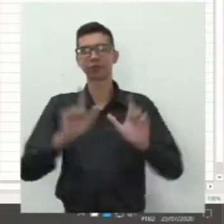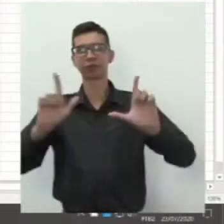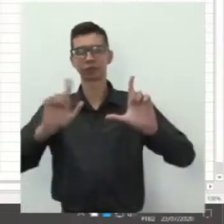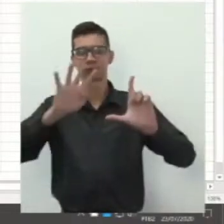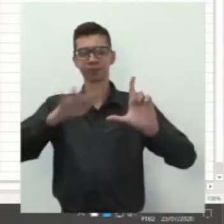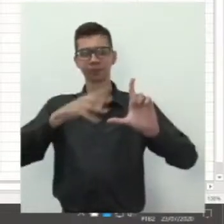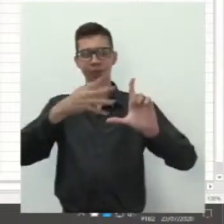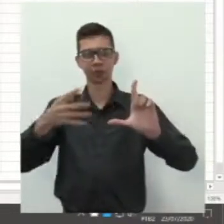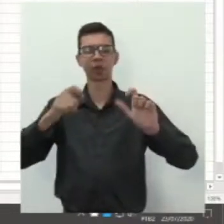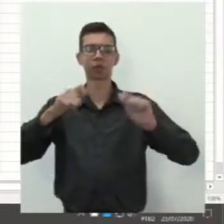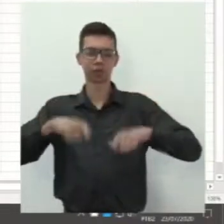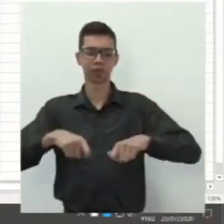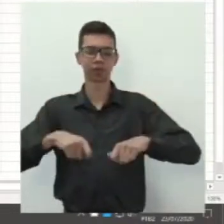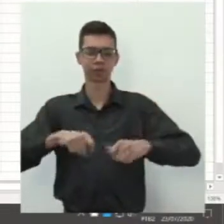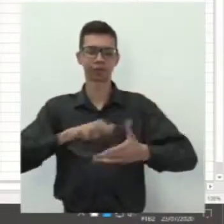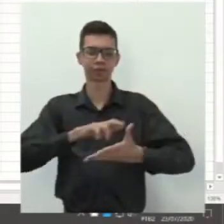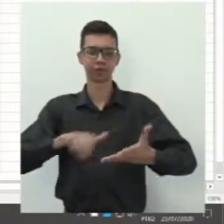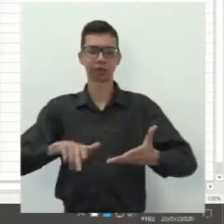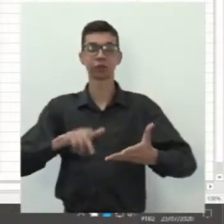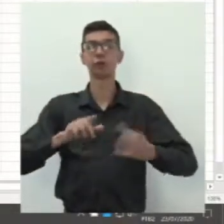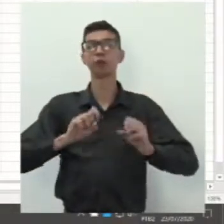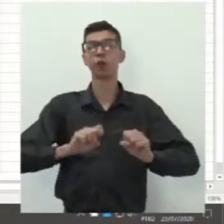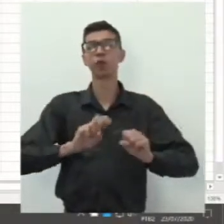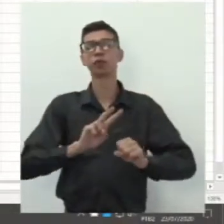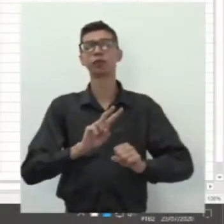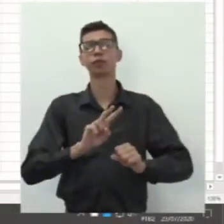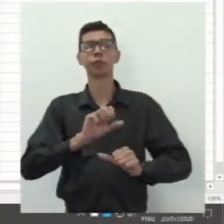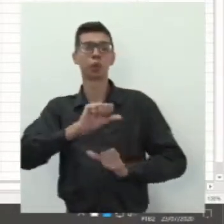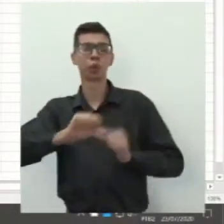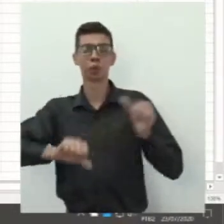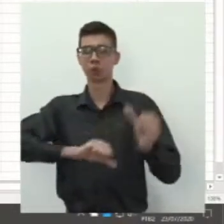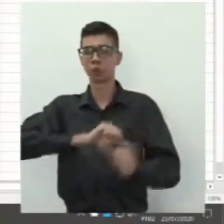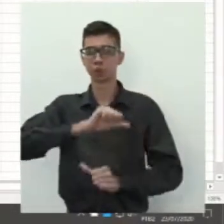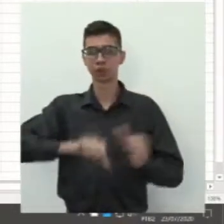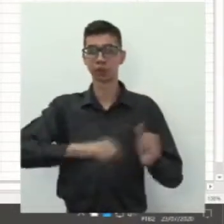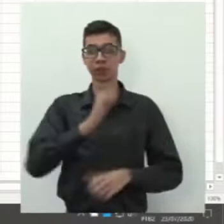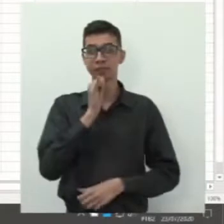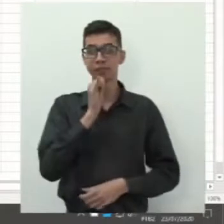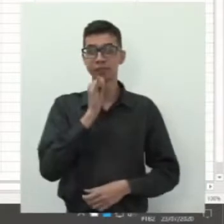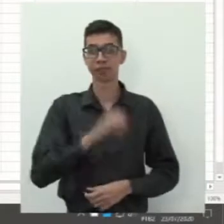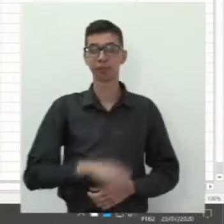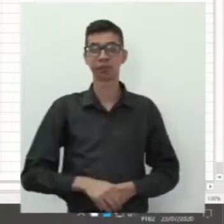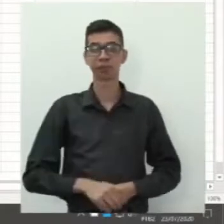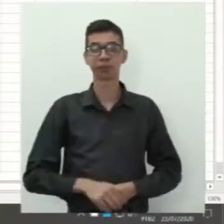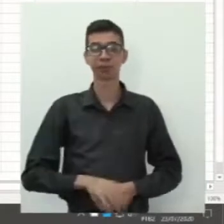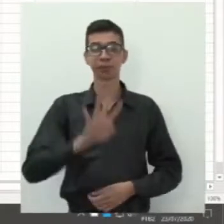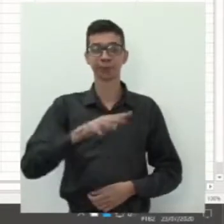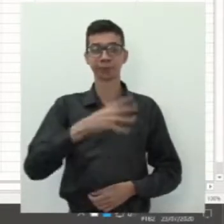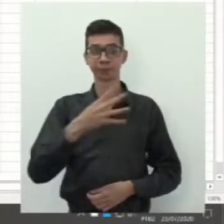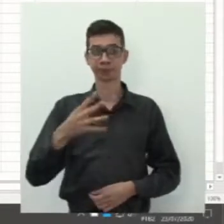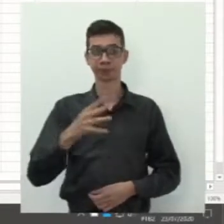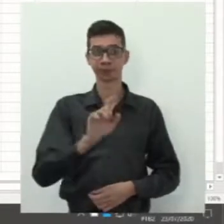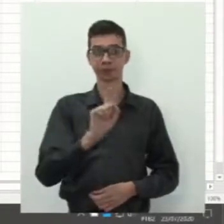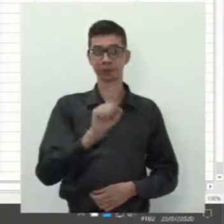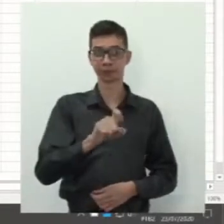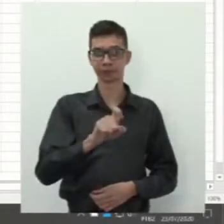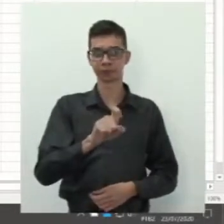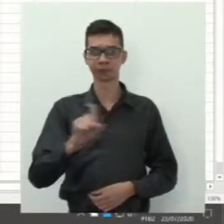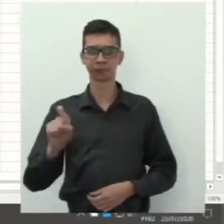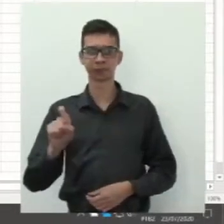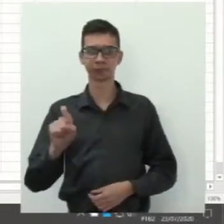Eu posso, por exemplo, mudar a ordem. Se eu arrastar a planilha para o lado, eu mudo a ordem dela. Então, eu posso criar mais